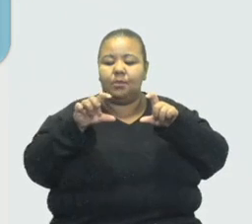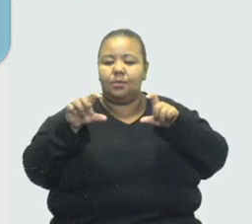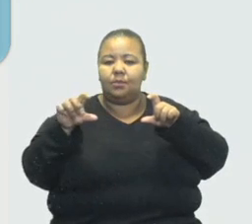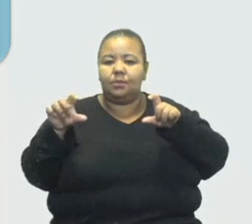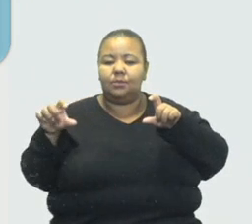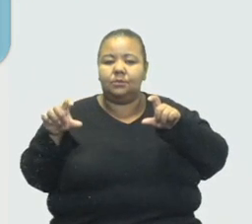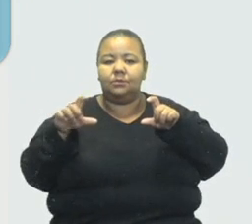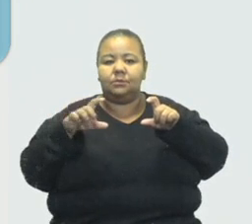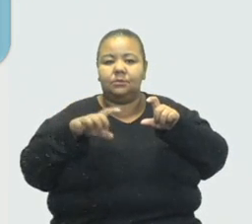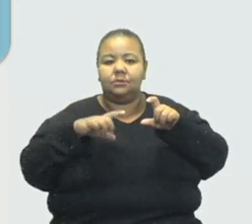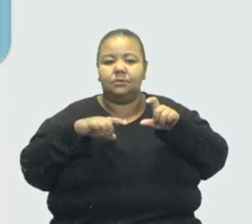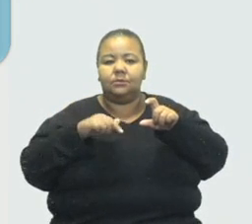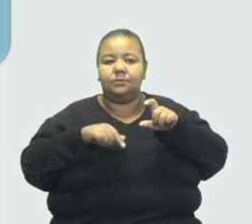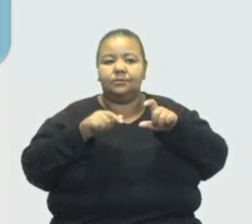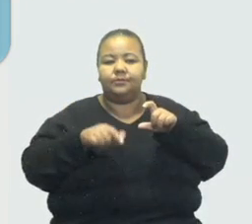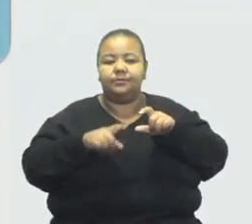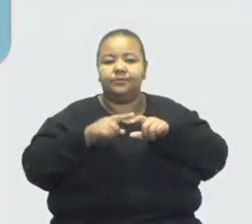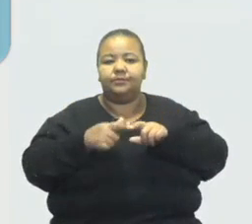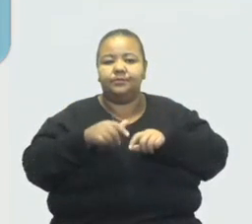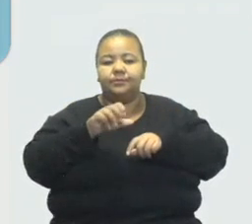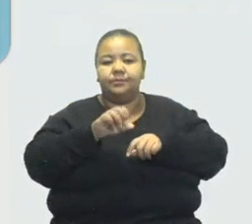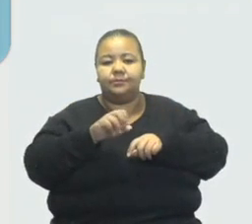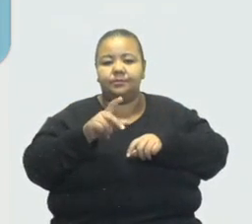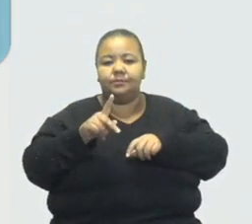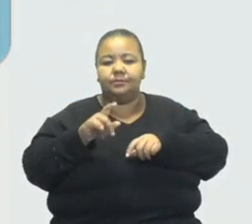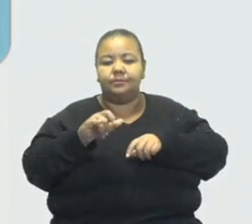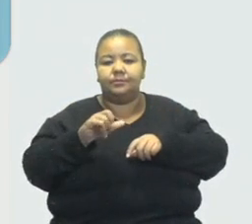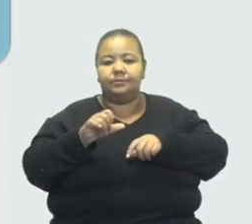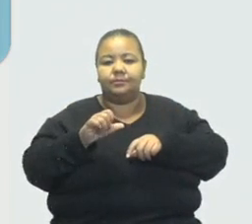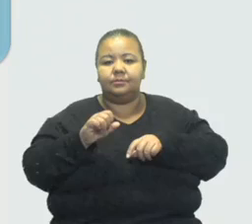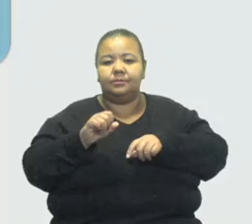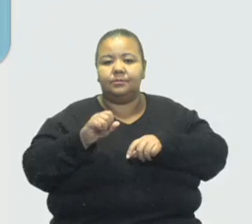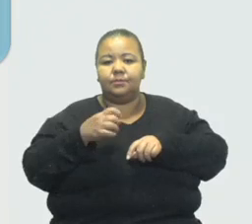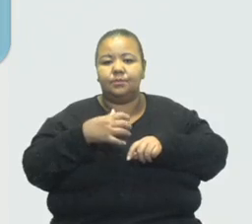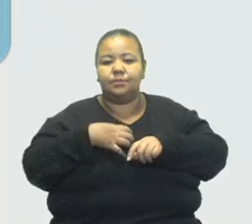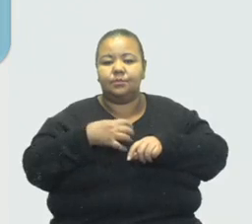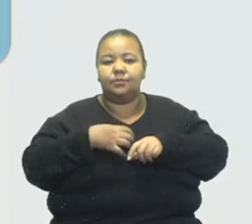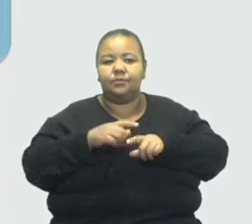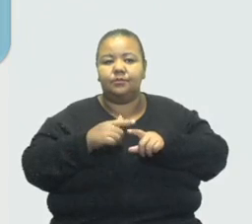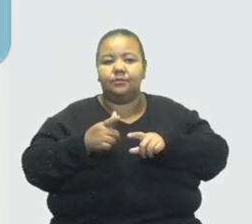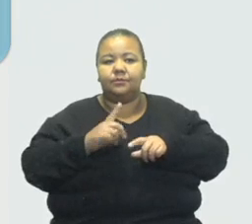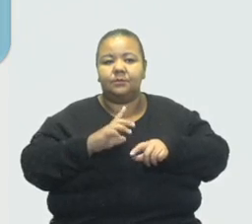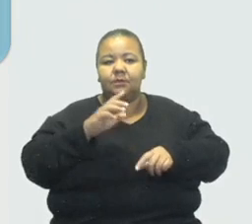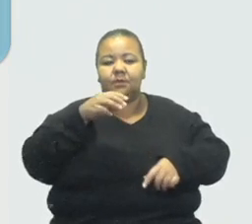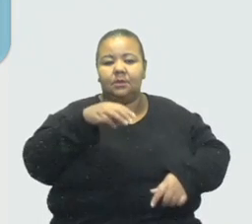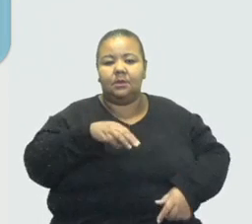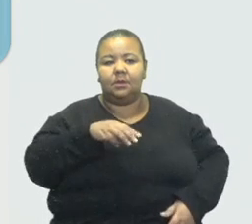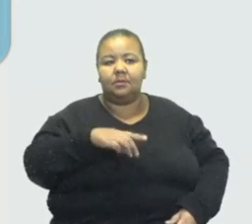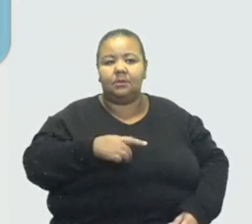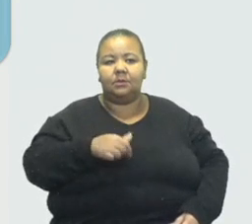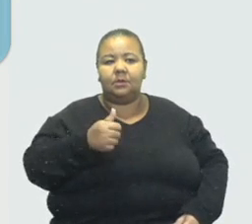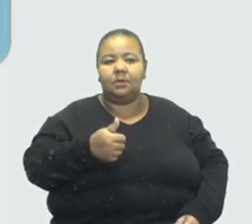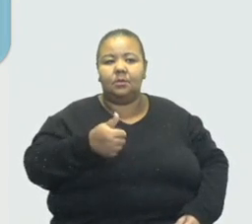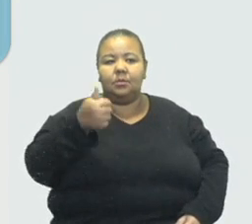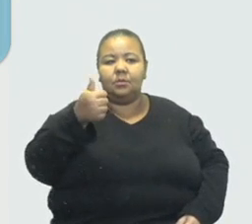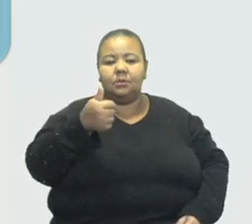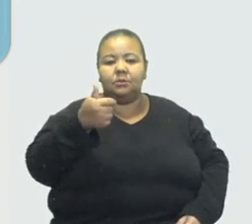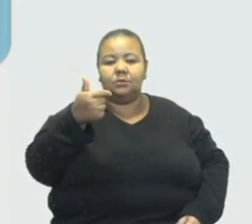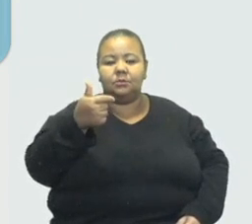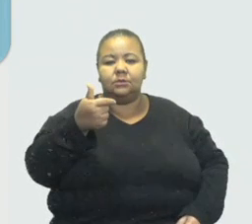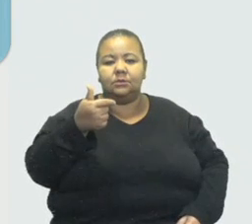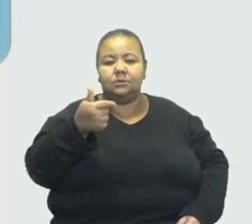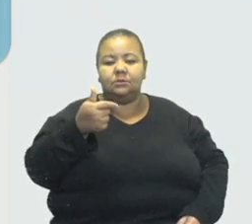nós temos as nossas situações apresentadas. Então, nós temos m equações. Então, nós temos uma, duas,